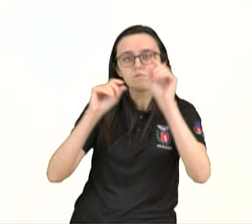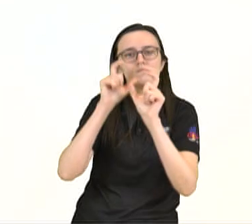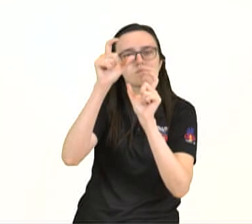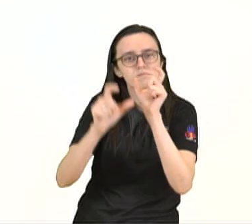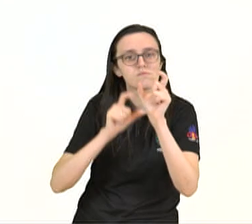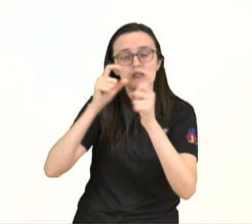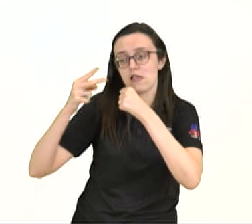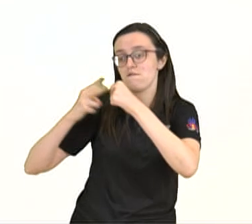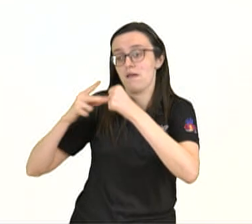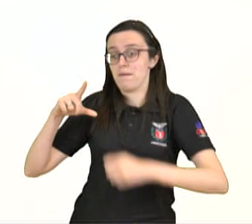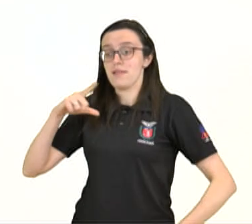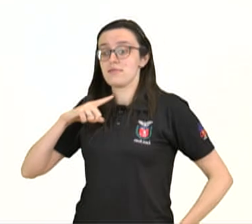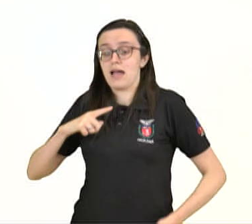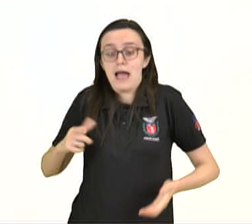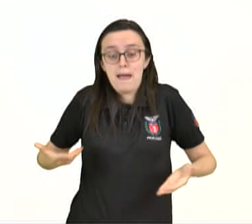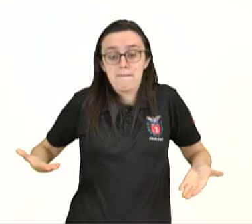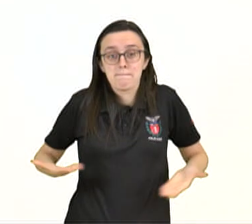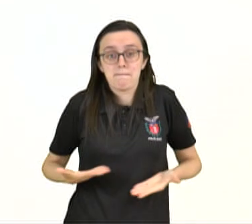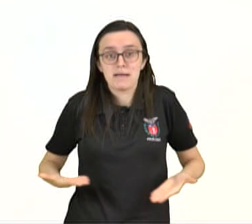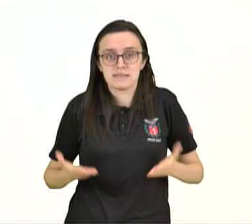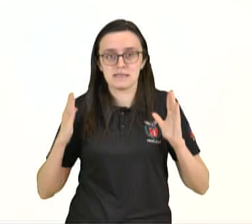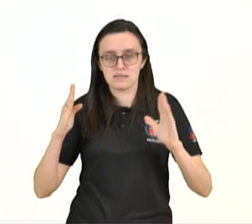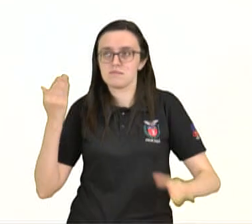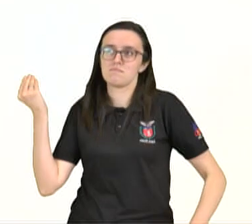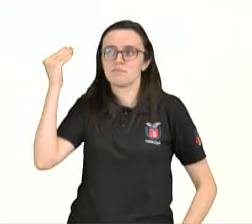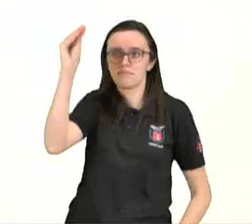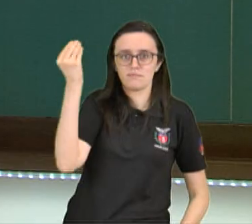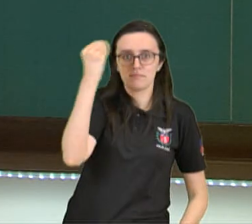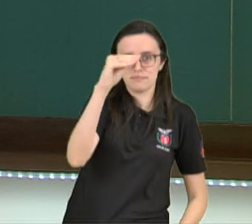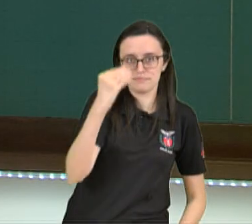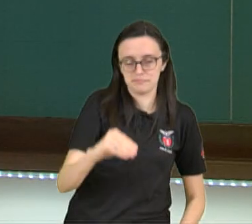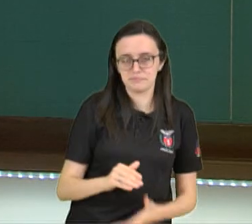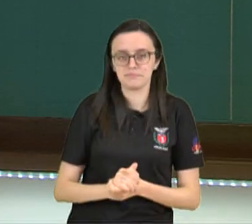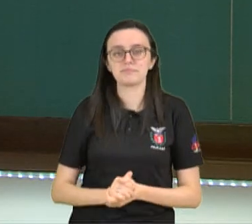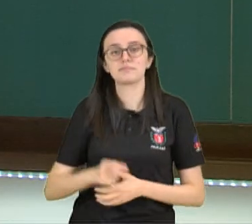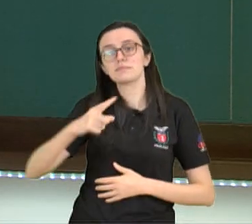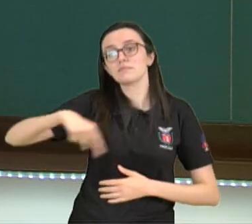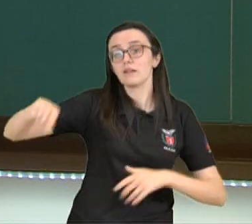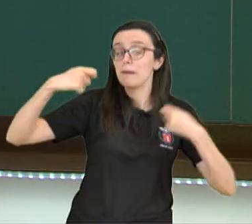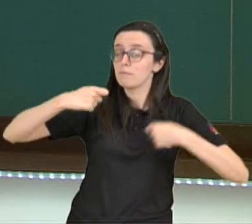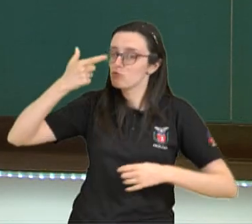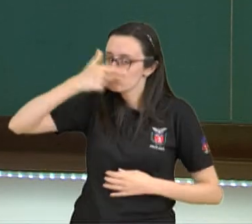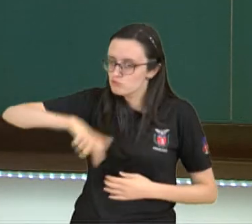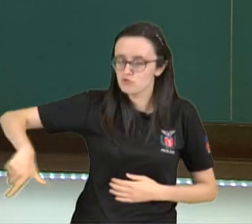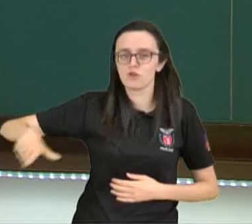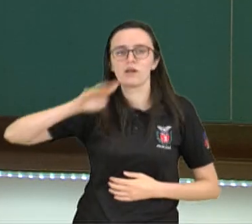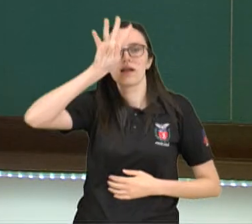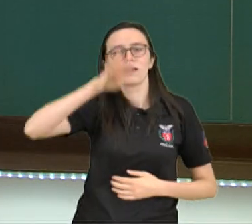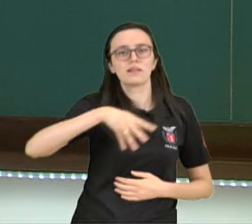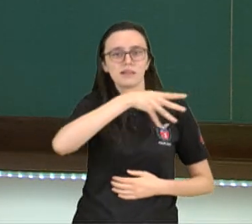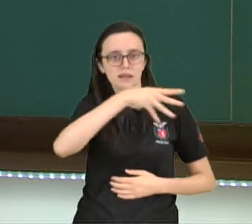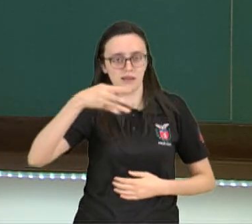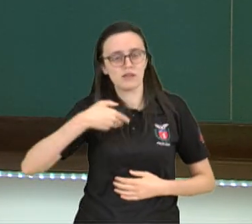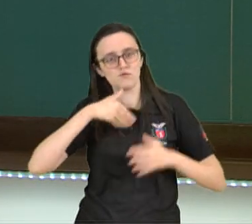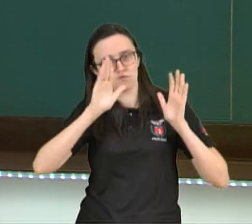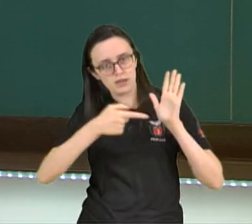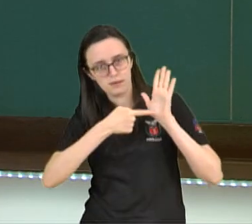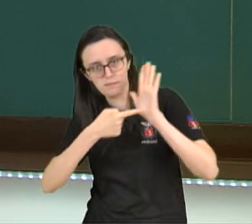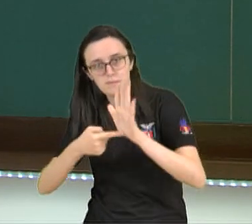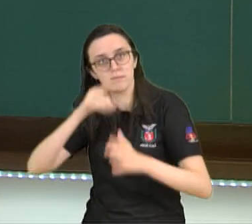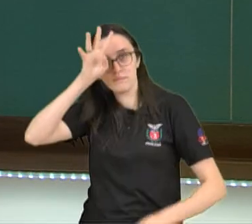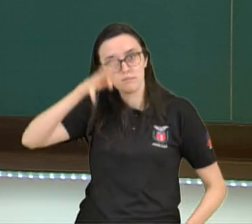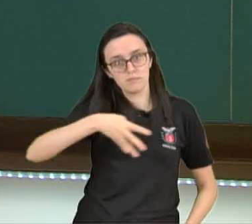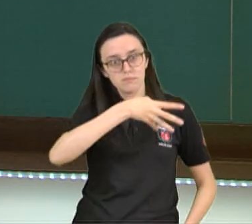verbo tener em presente de indicativo. Então, vocês vão precisar novamente dessa tabelinha que eu acabei de mostrar para